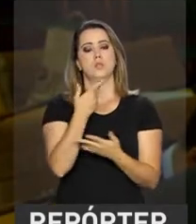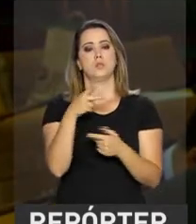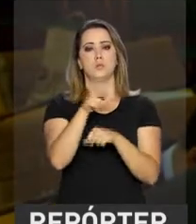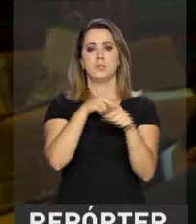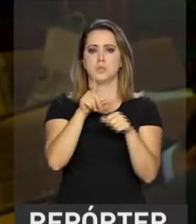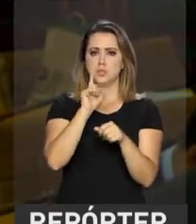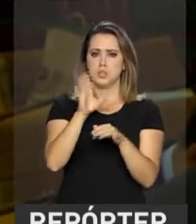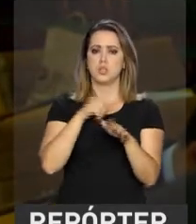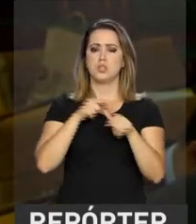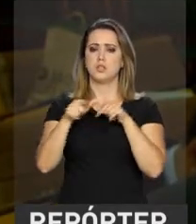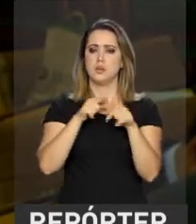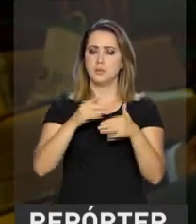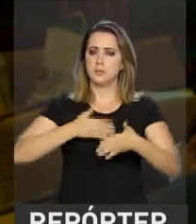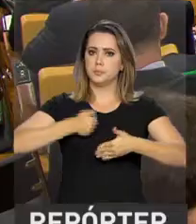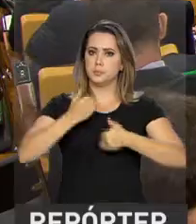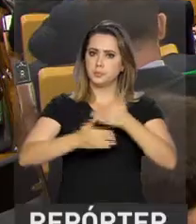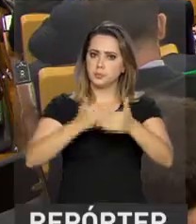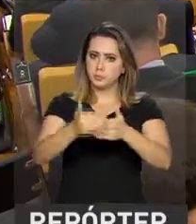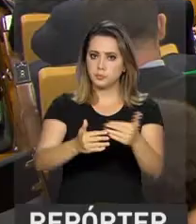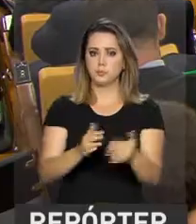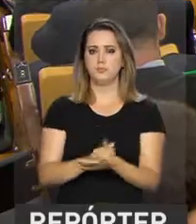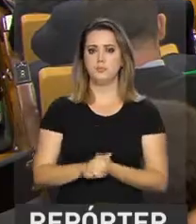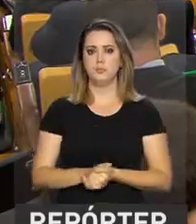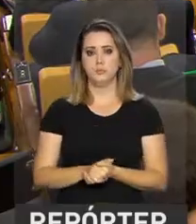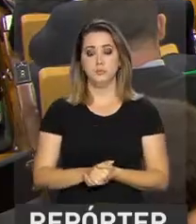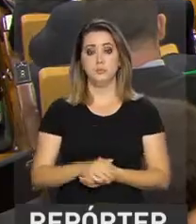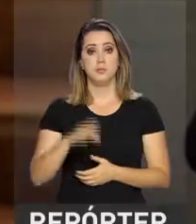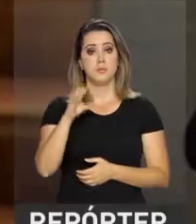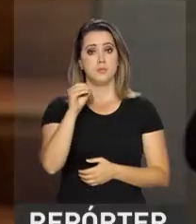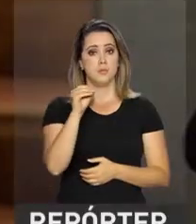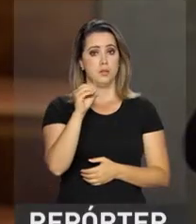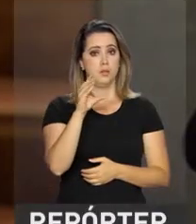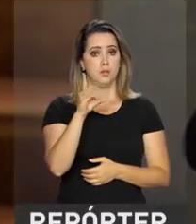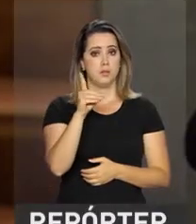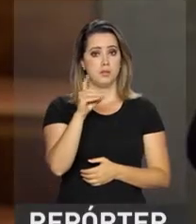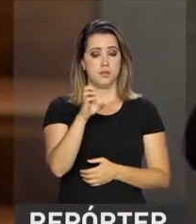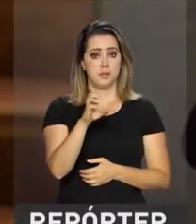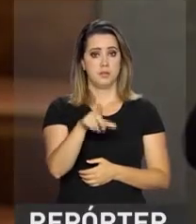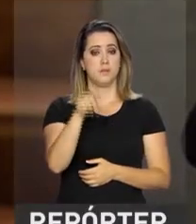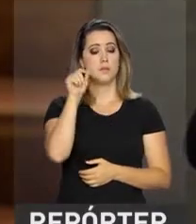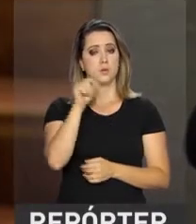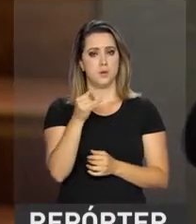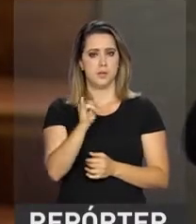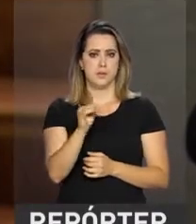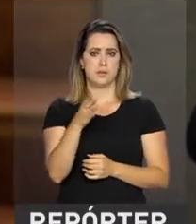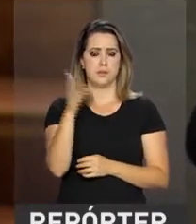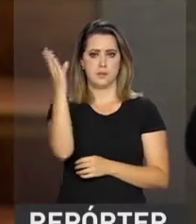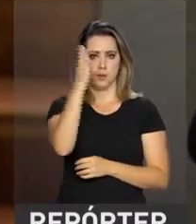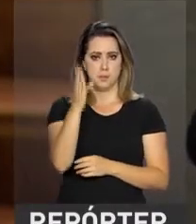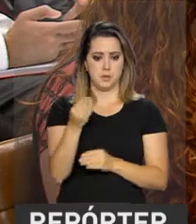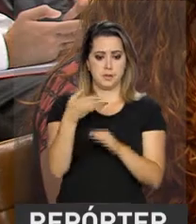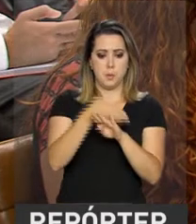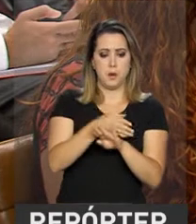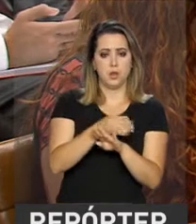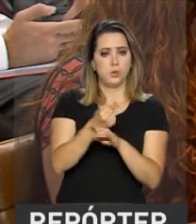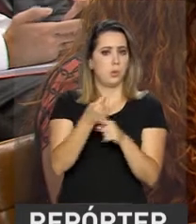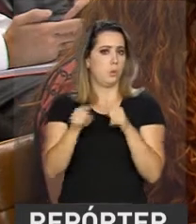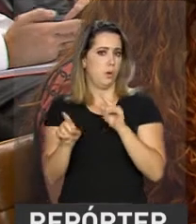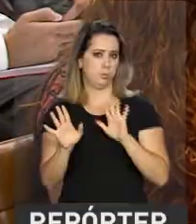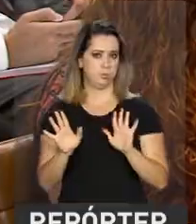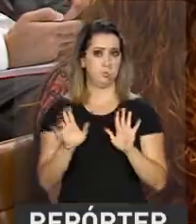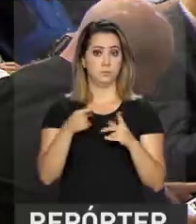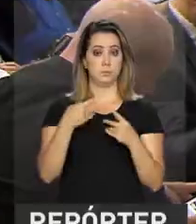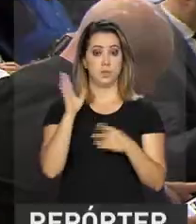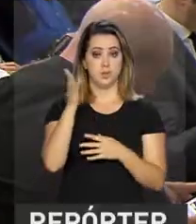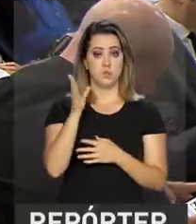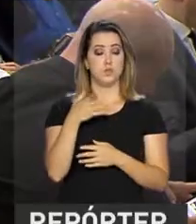têm trabalhado para um melhor desenvolvimento. A OCDE deve decidir sobre a adesão do Brasil e outros 5 países em setembro. Nosso país já